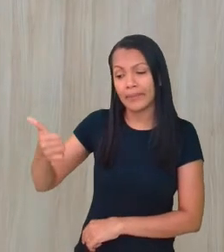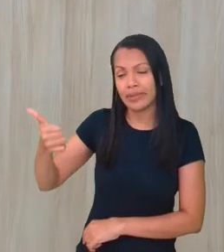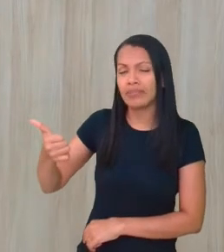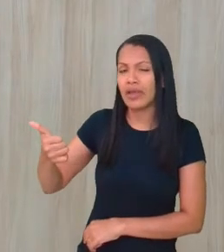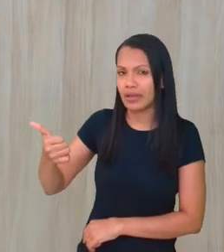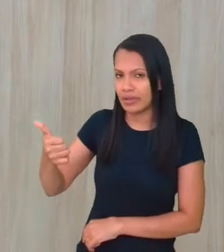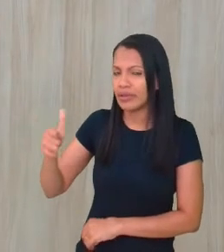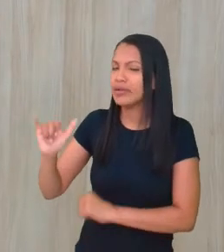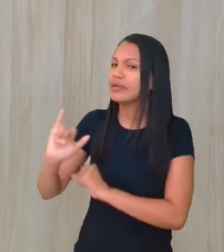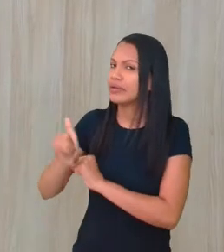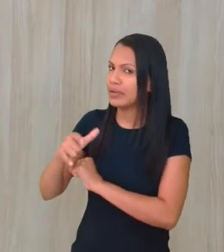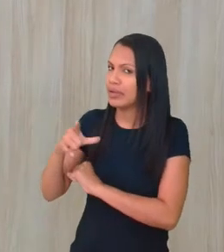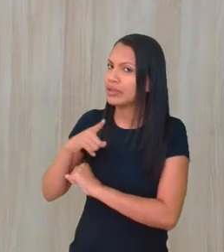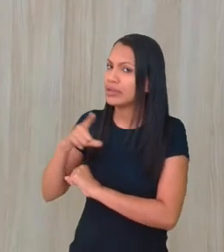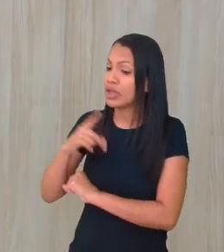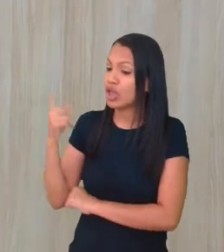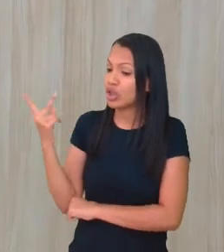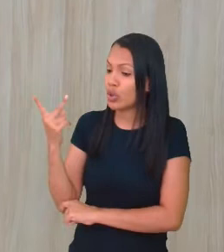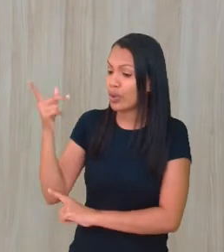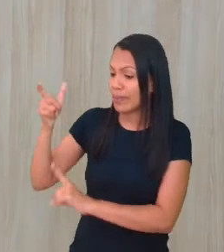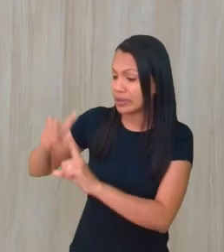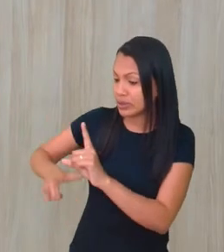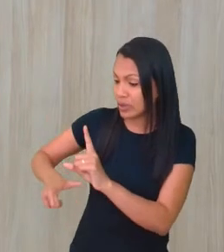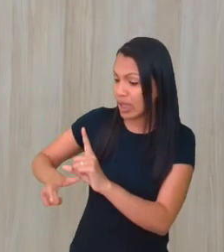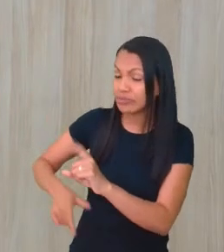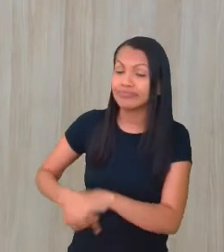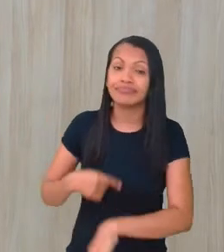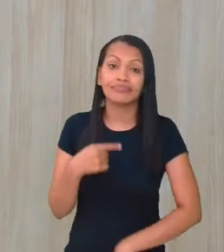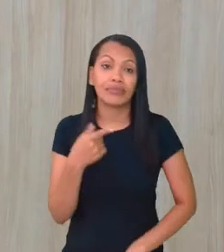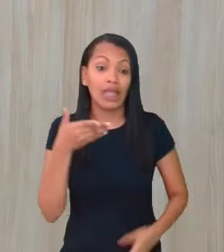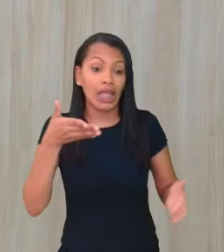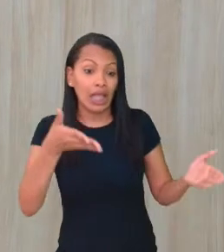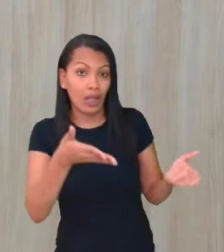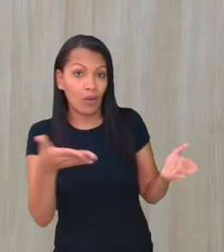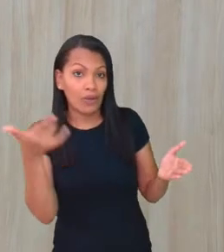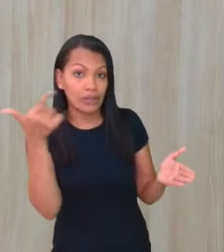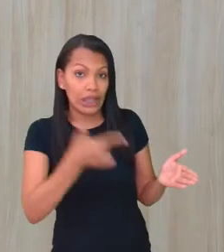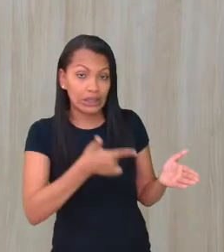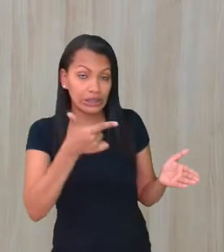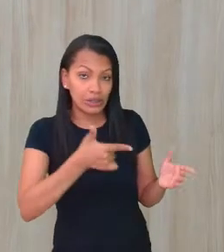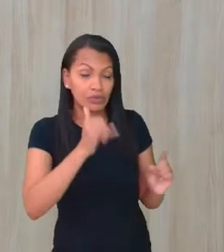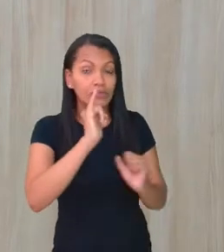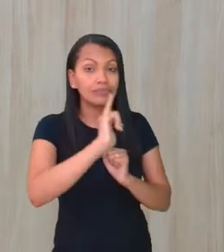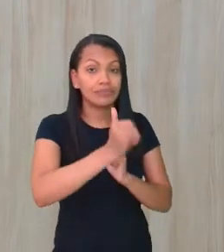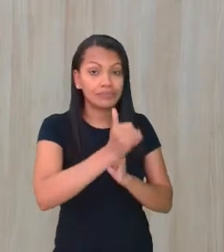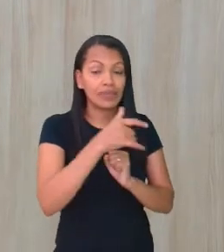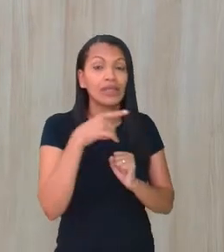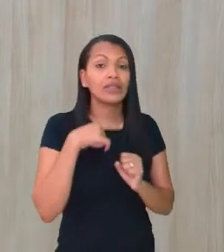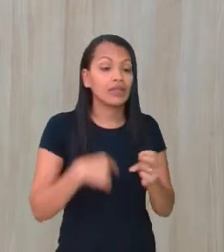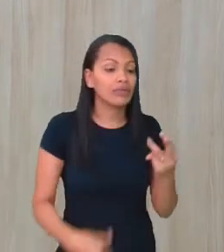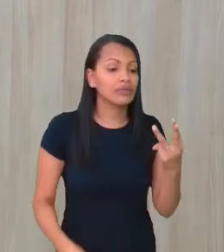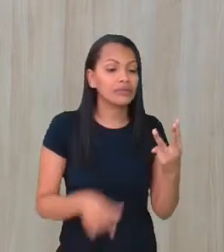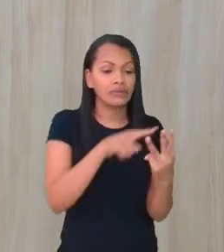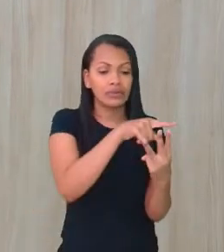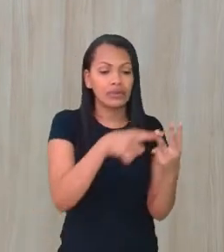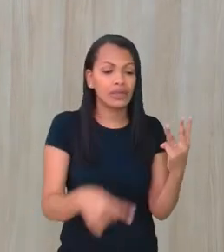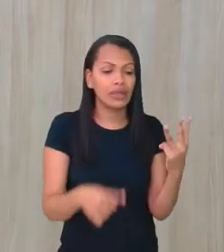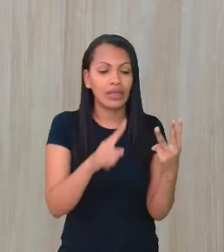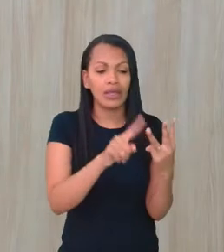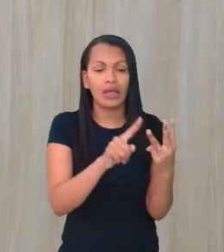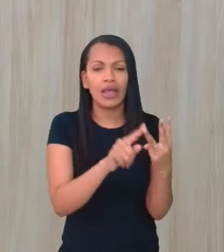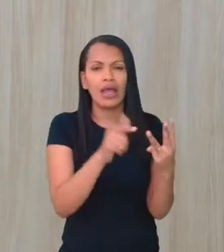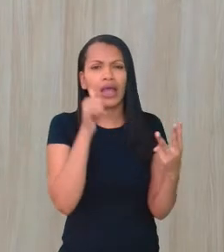Braga tinha o pavão, tinha a pessoa que estava observando o pavão e tinha a amada do moço, que não chega nem a